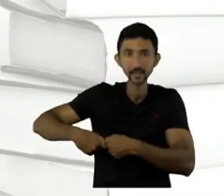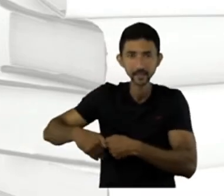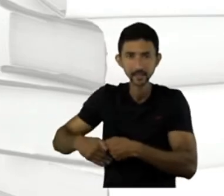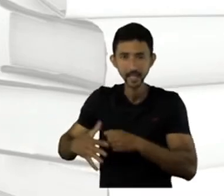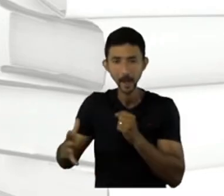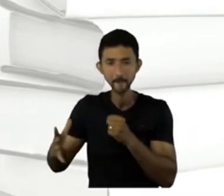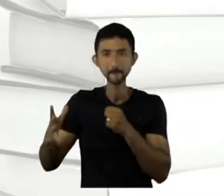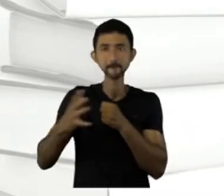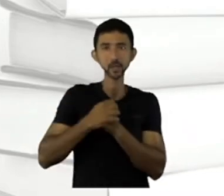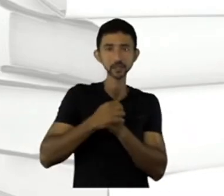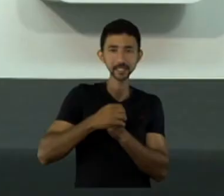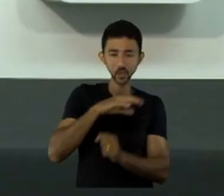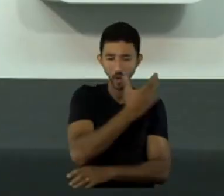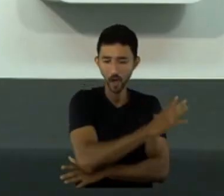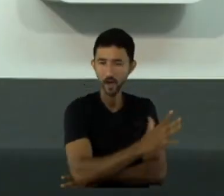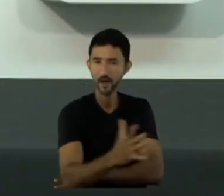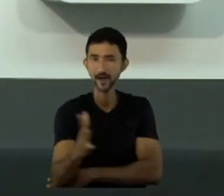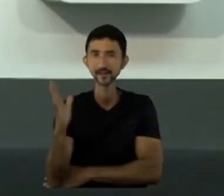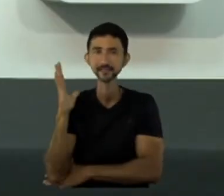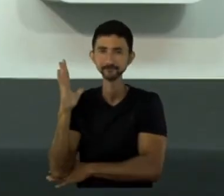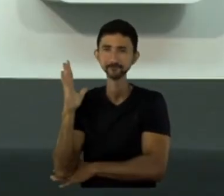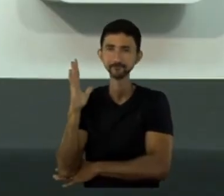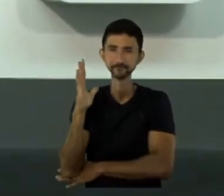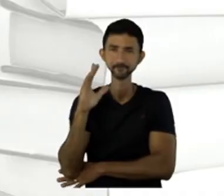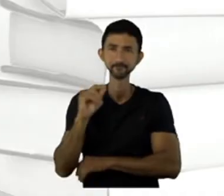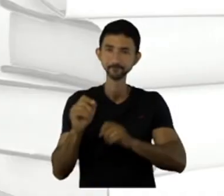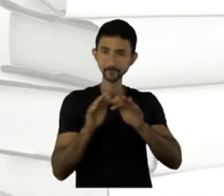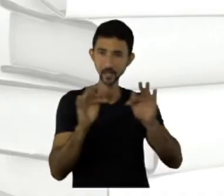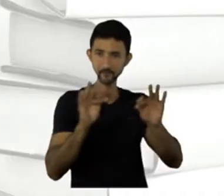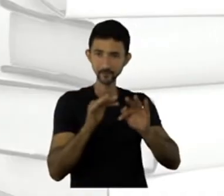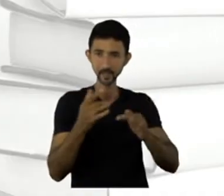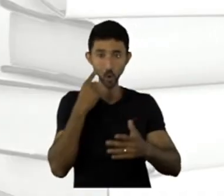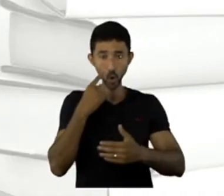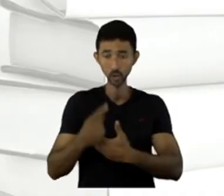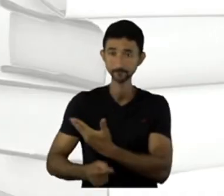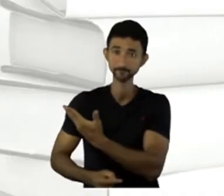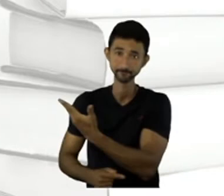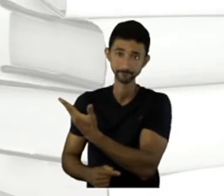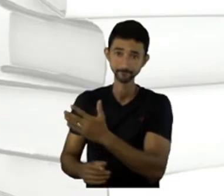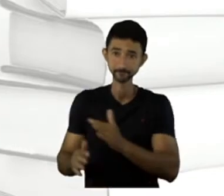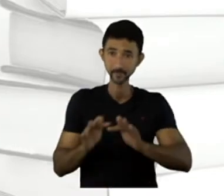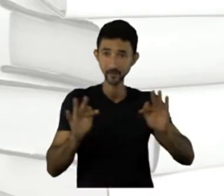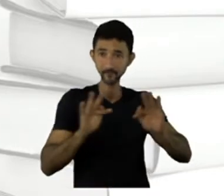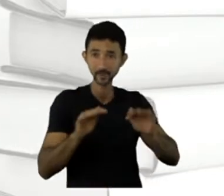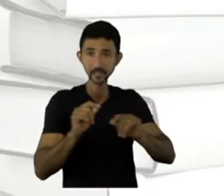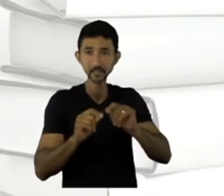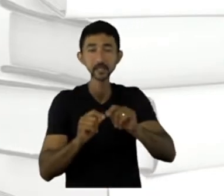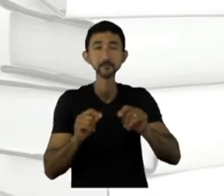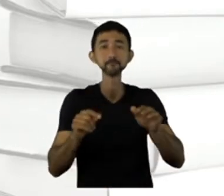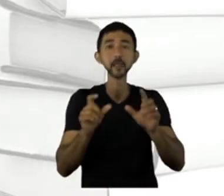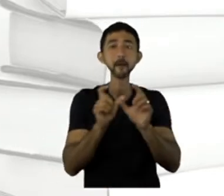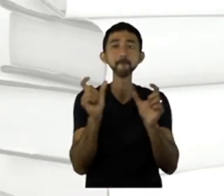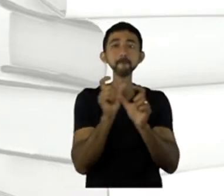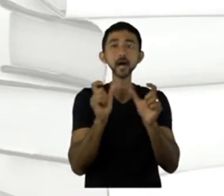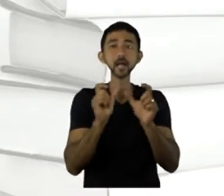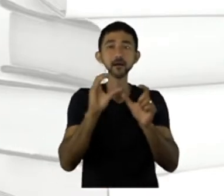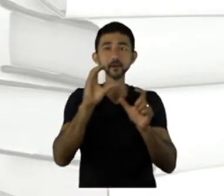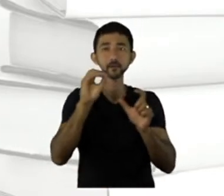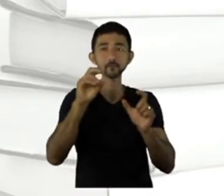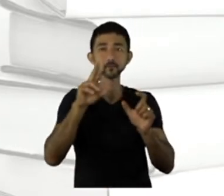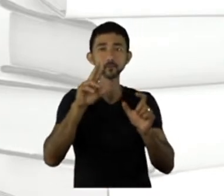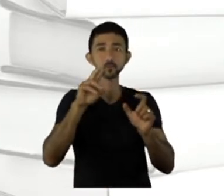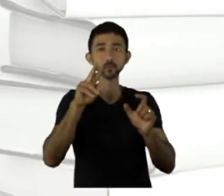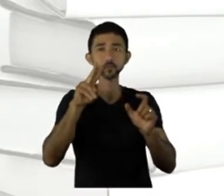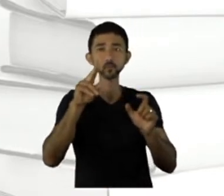o protetor da natureza. Olhem só aí nesse trecho. Neste trecho, eu tenho aqui a palavra curupira.